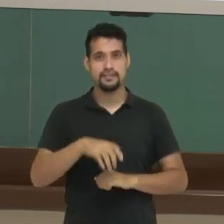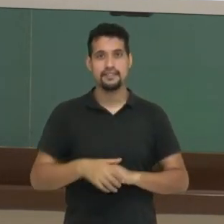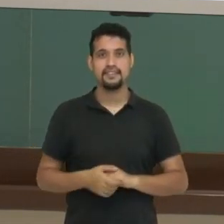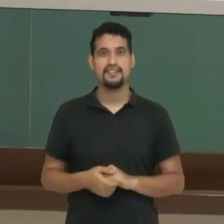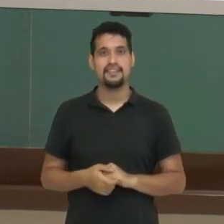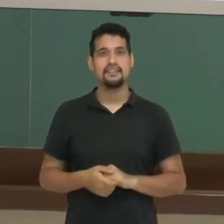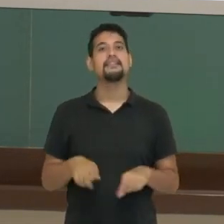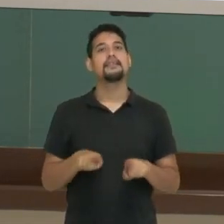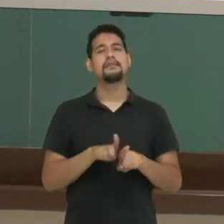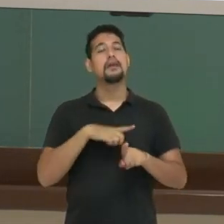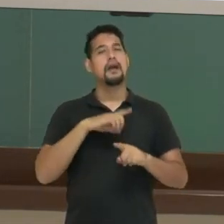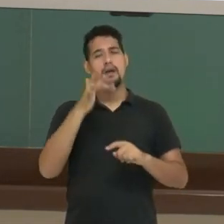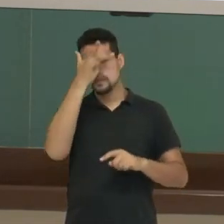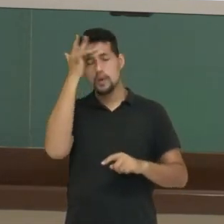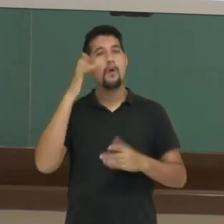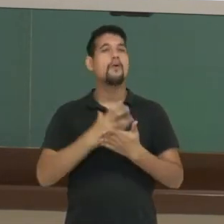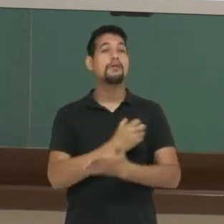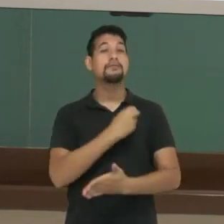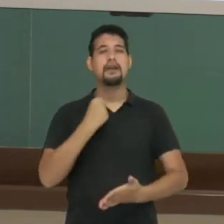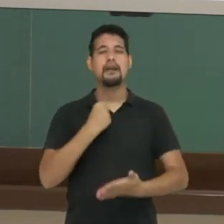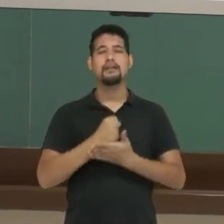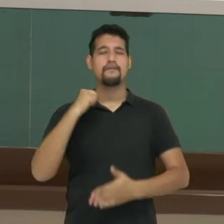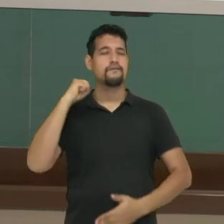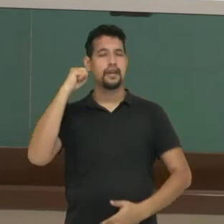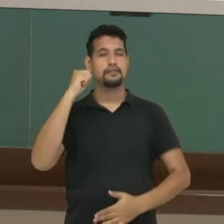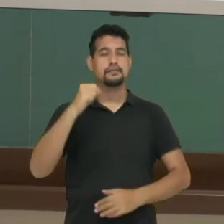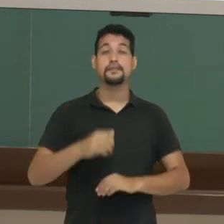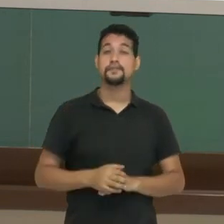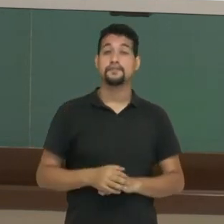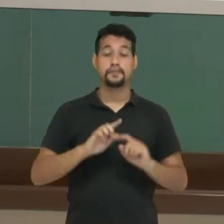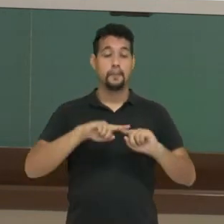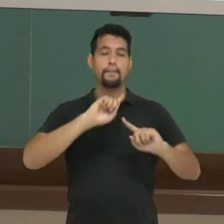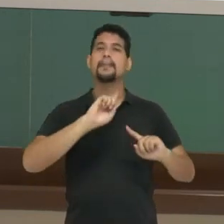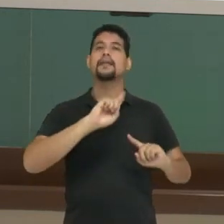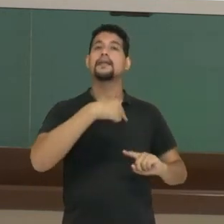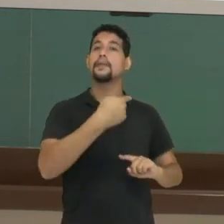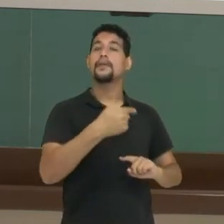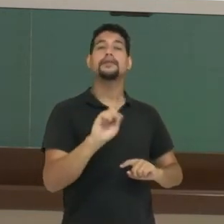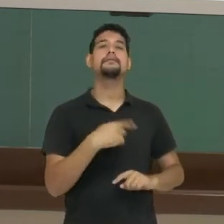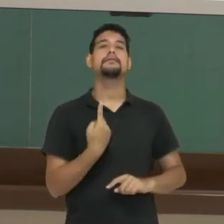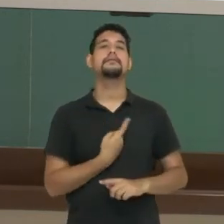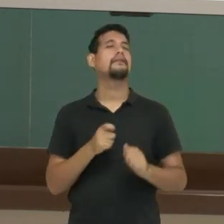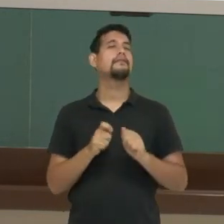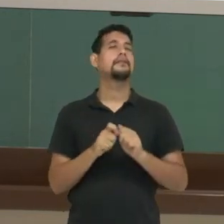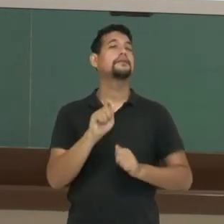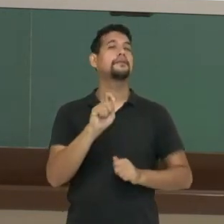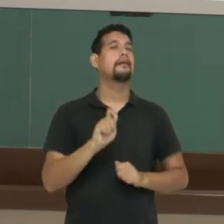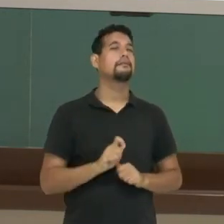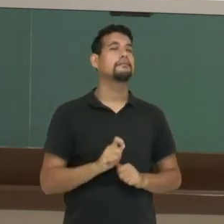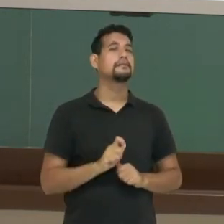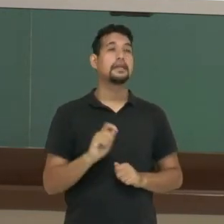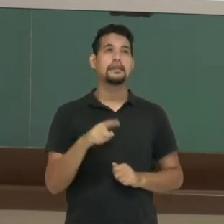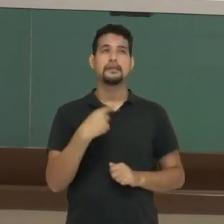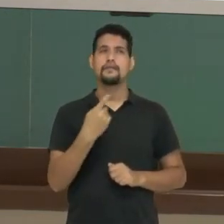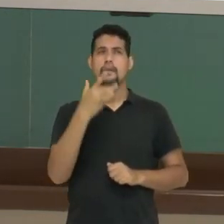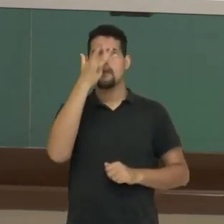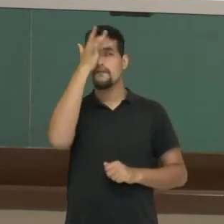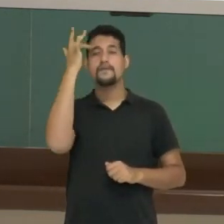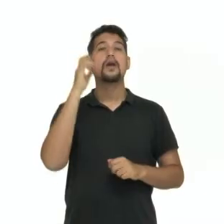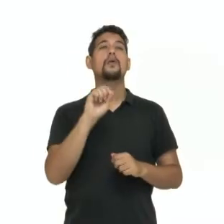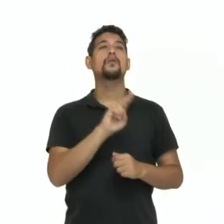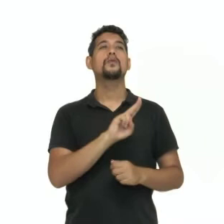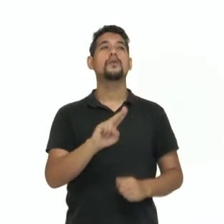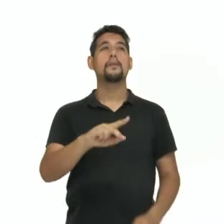sai superior, certo? Na sequência, vamos ver a passagem de